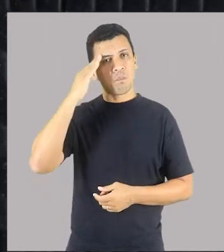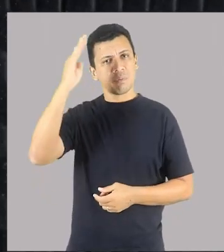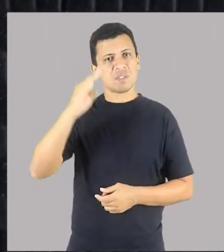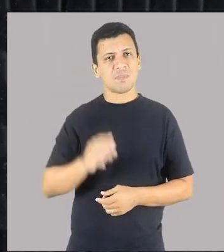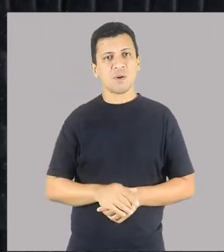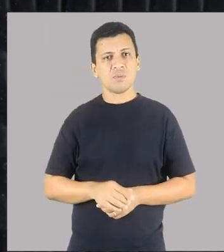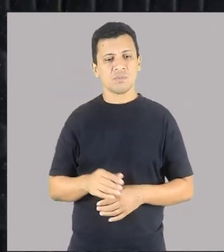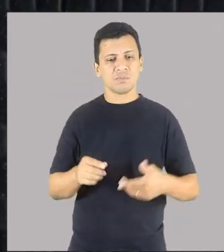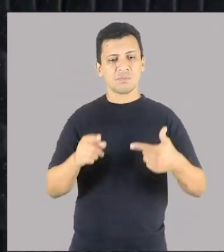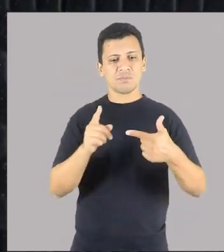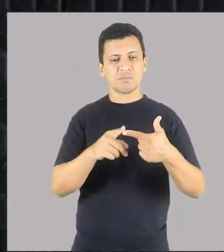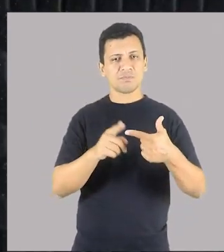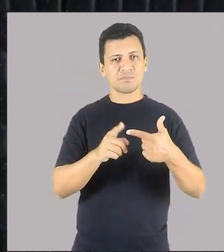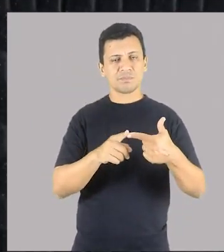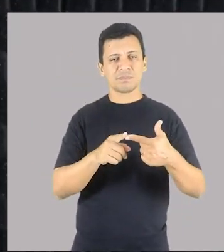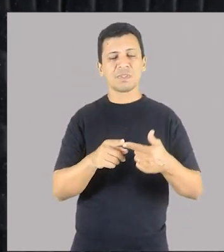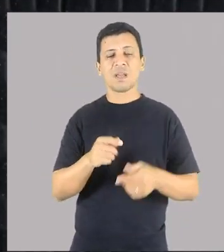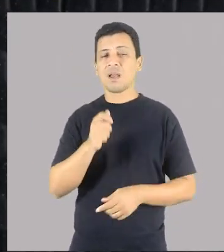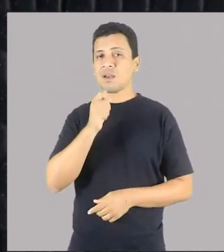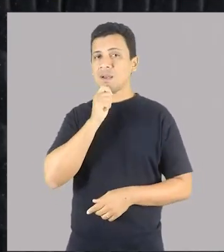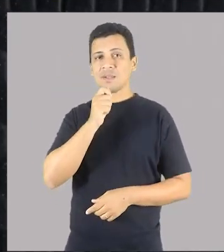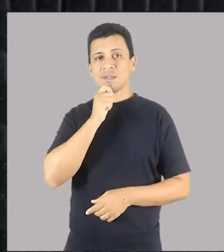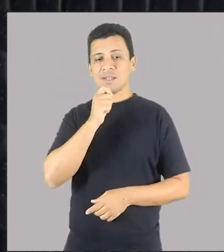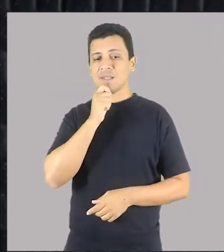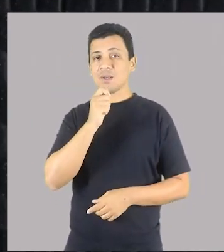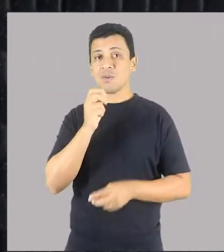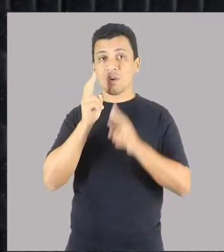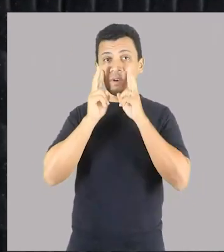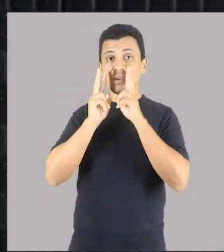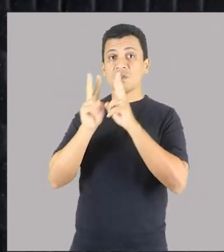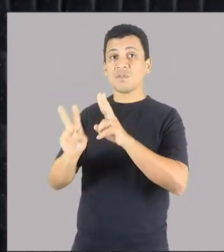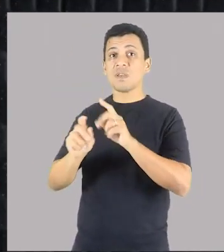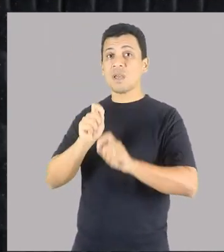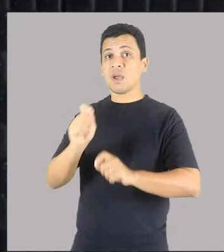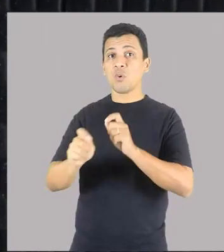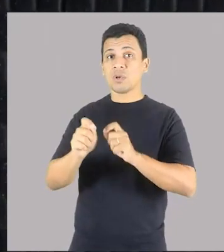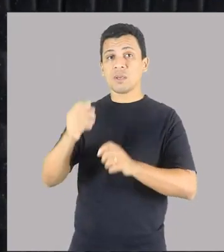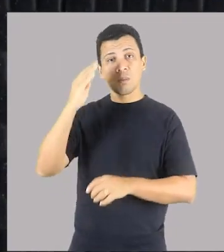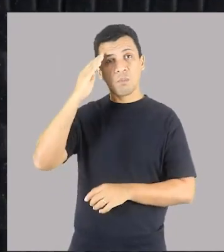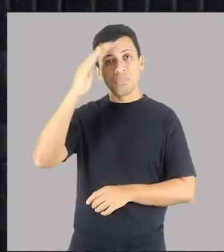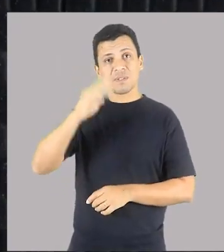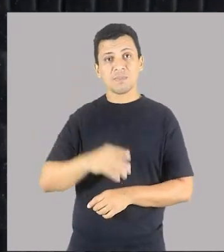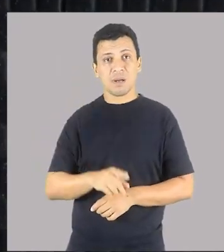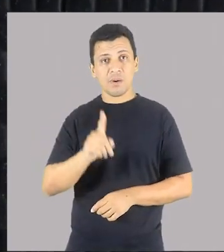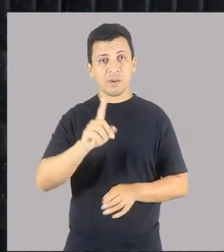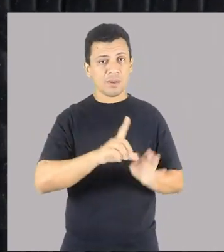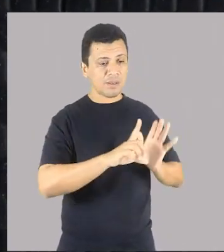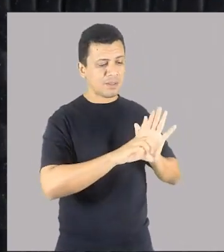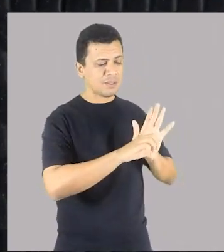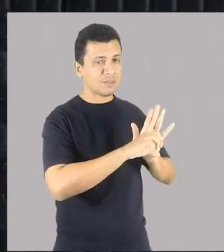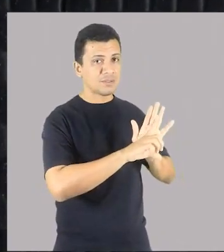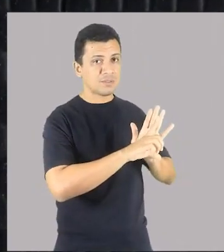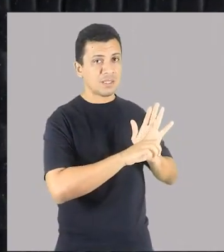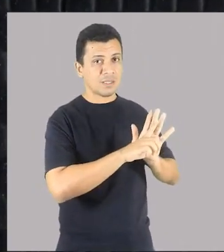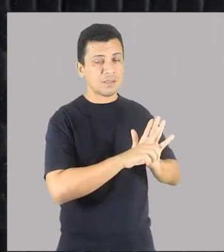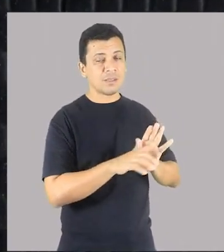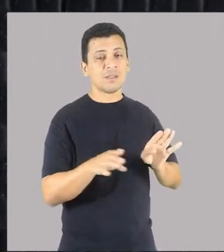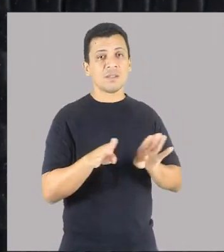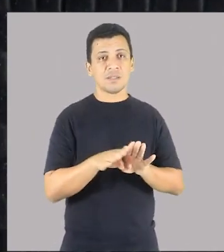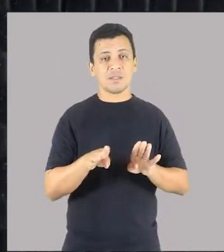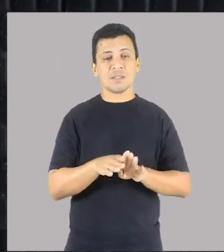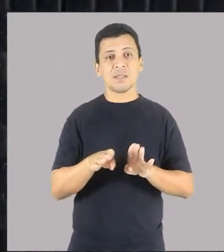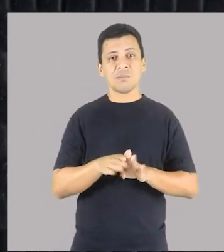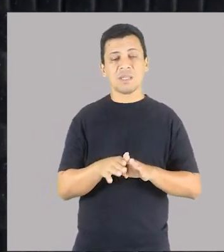direito administrativo. A fonte principal do direito administrativo, como veremos à frente, é a lei. Mas a